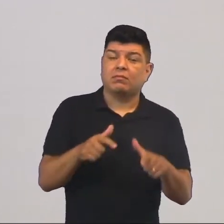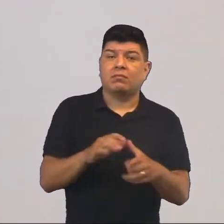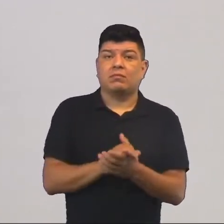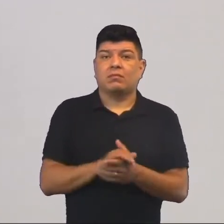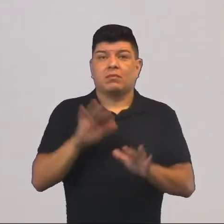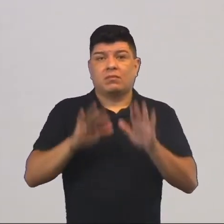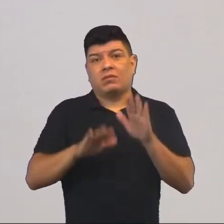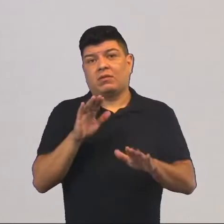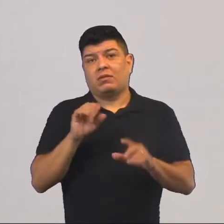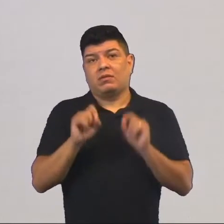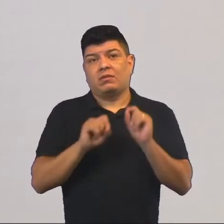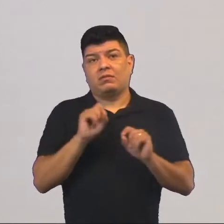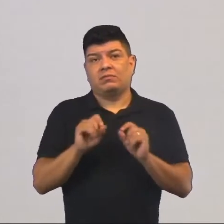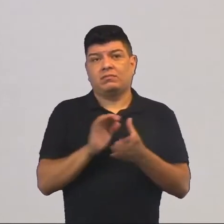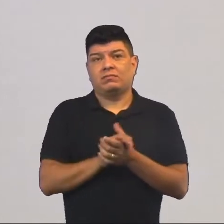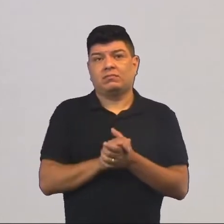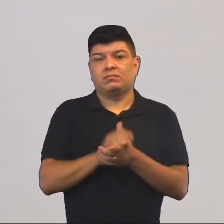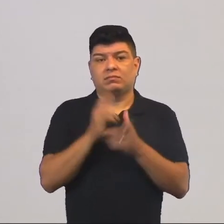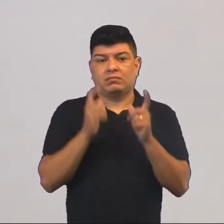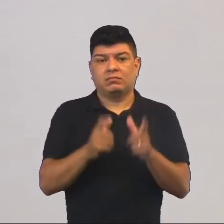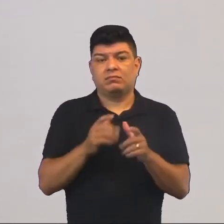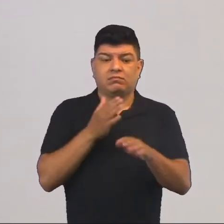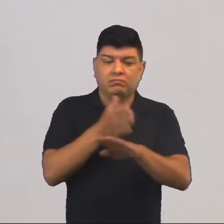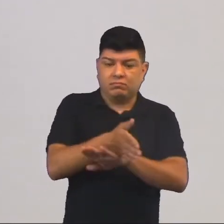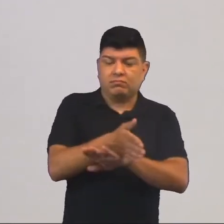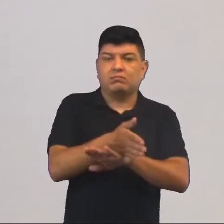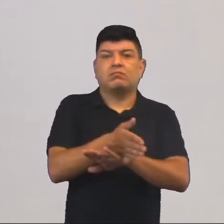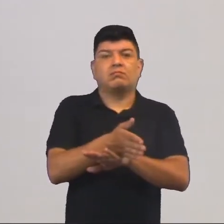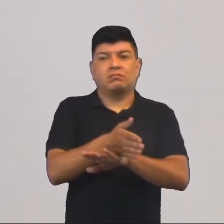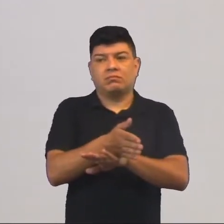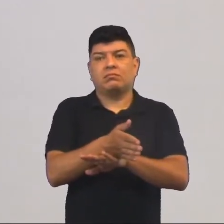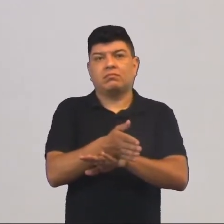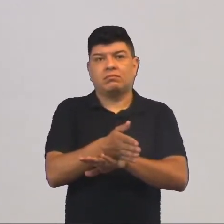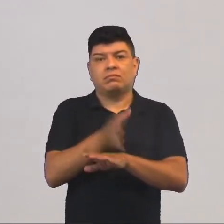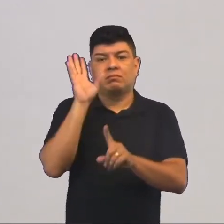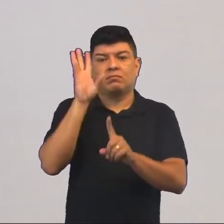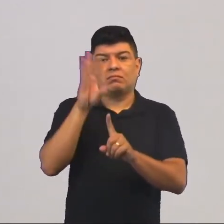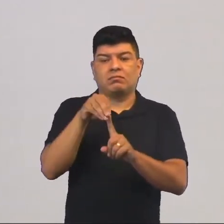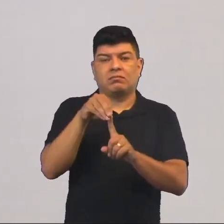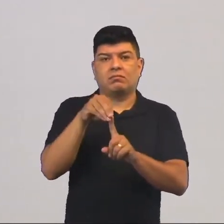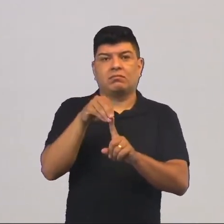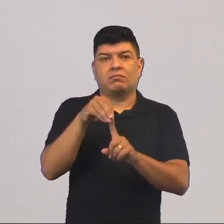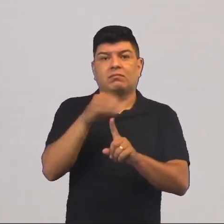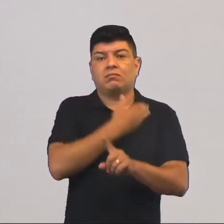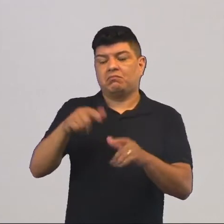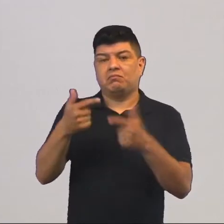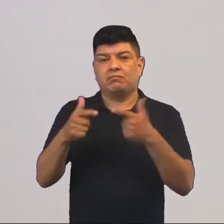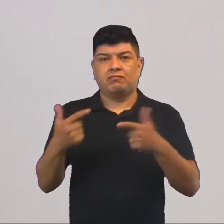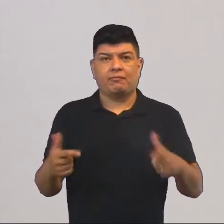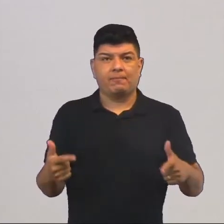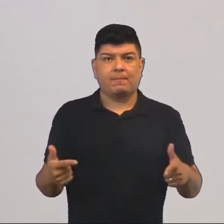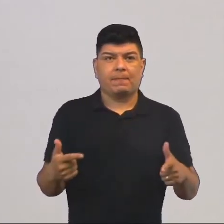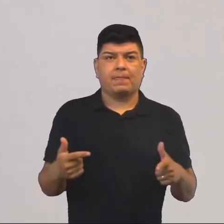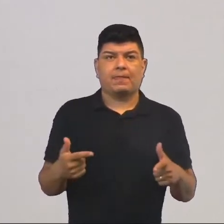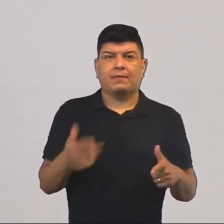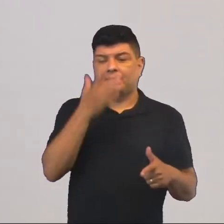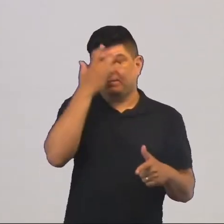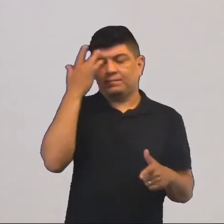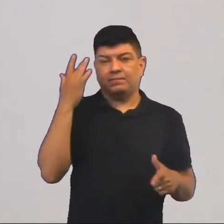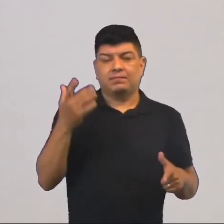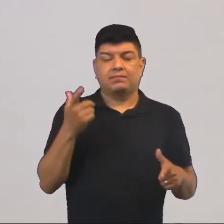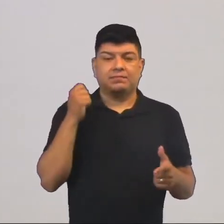Então, ele acabava também abandonando aí as suas propriedades, indo para as cidades, no famoso êxodo rural, que eu já comentei aqui várias vezes para